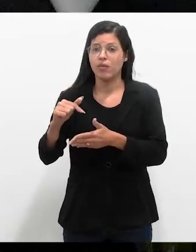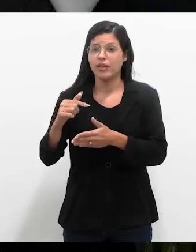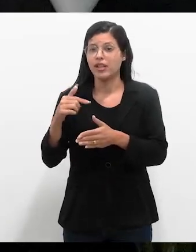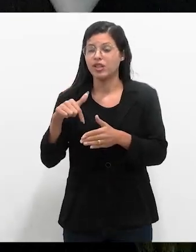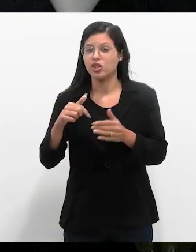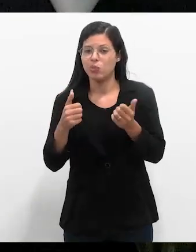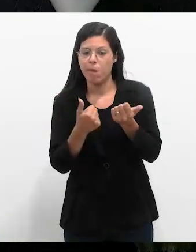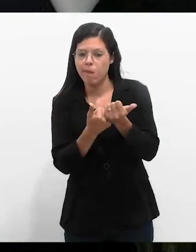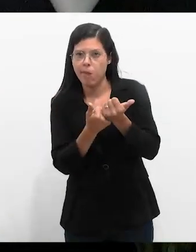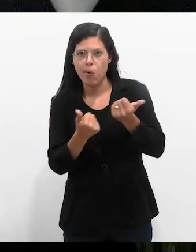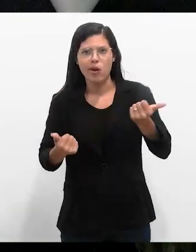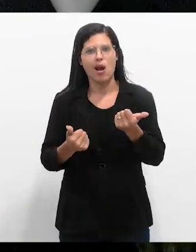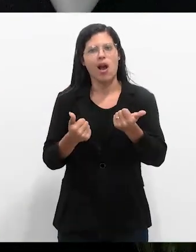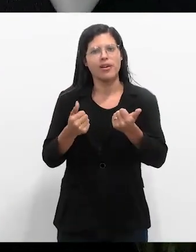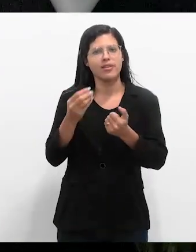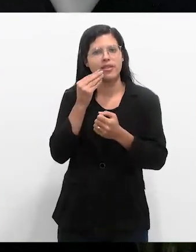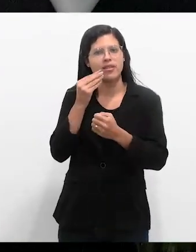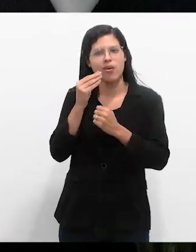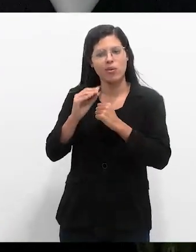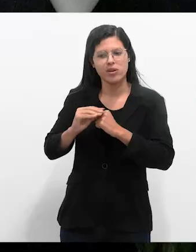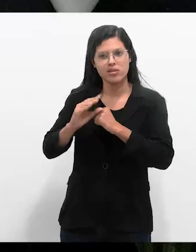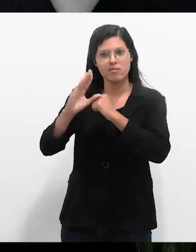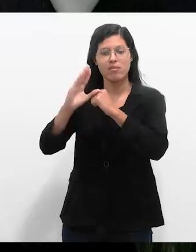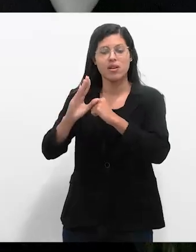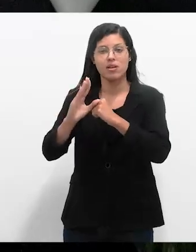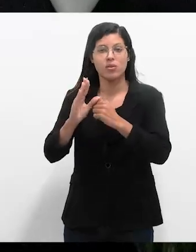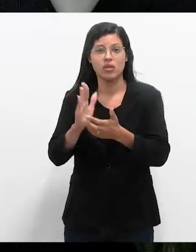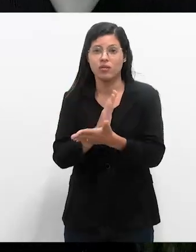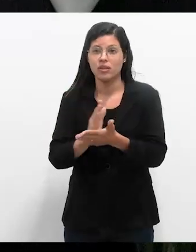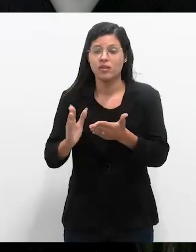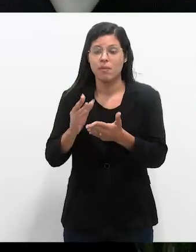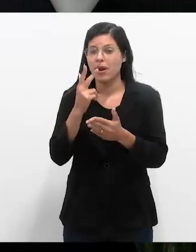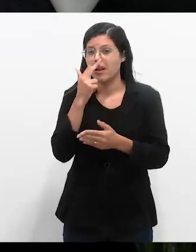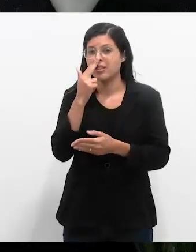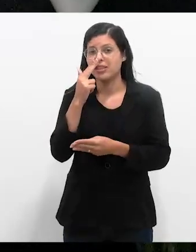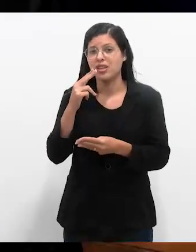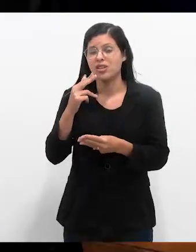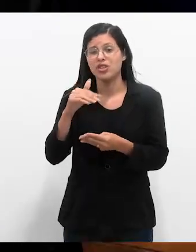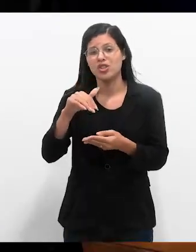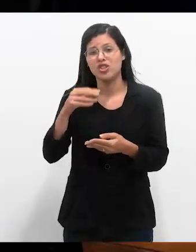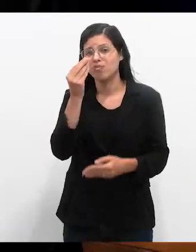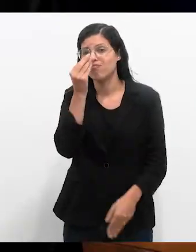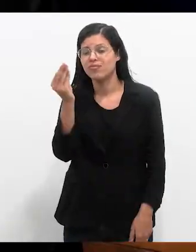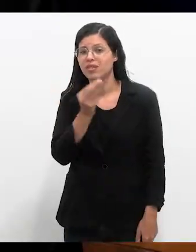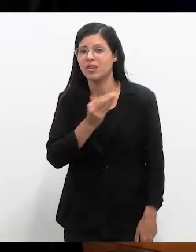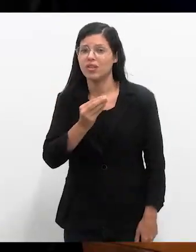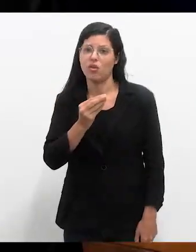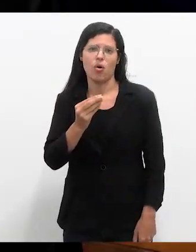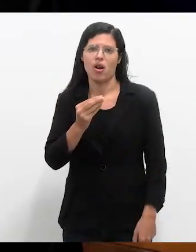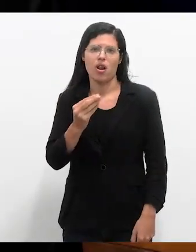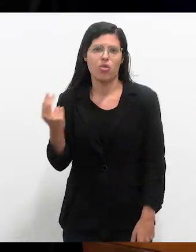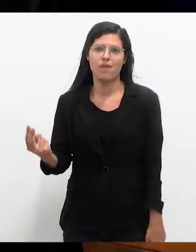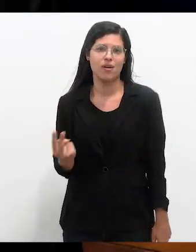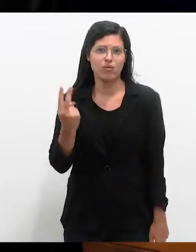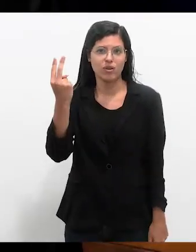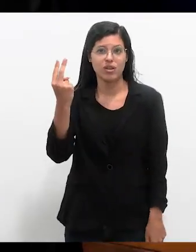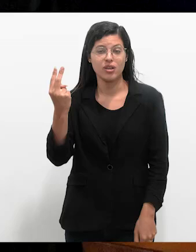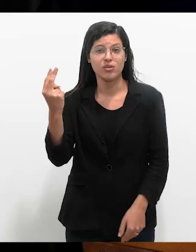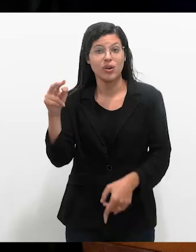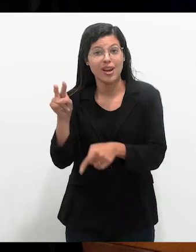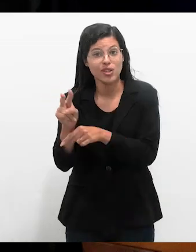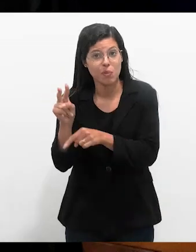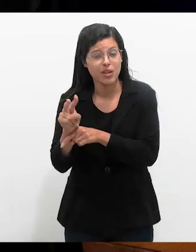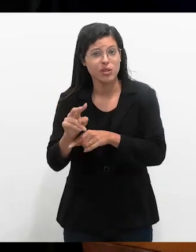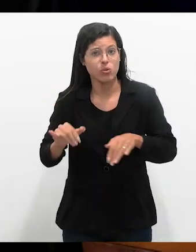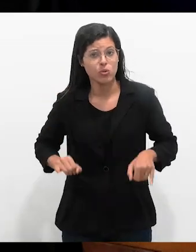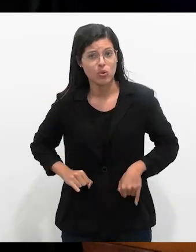forças ou buscando conhecimento, muitas das vezes a gente está desvalorizando o que a gente preservou com tanto sofrimento. A